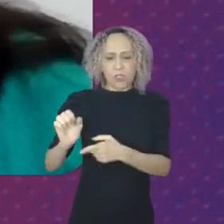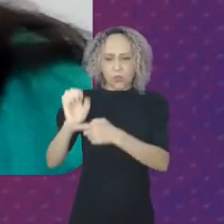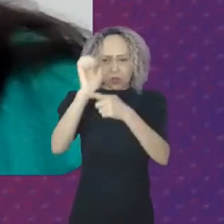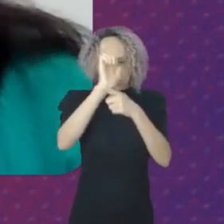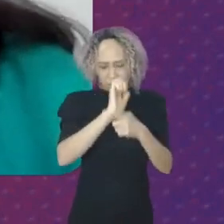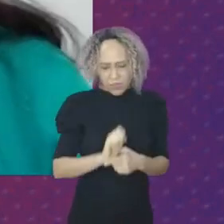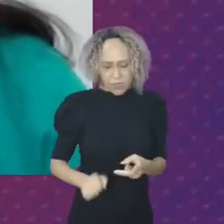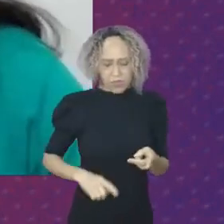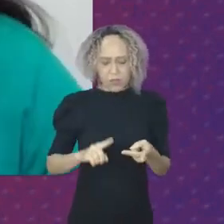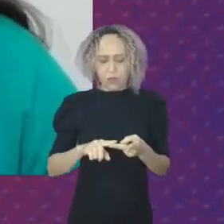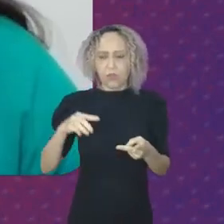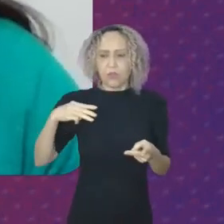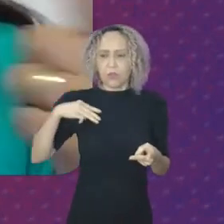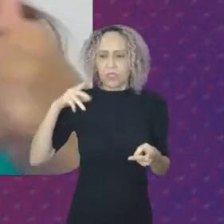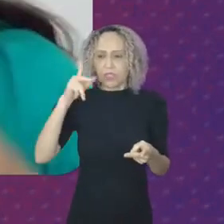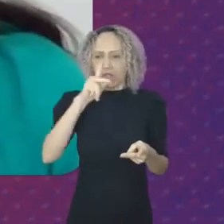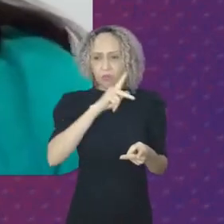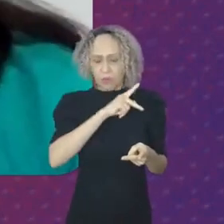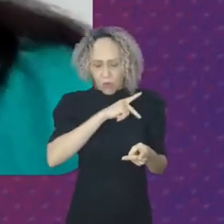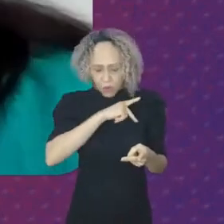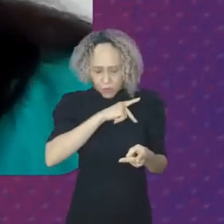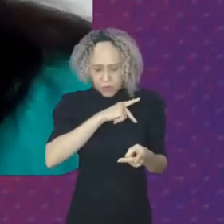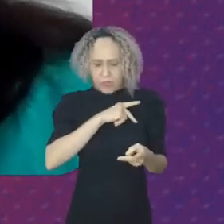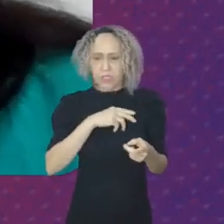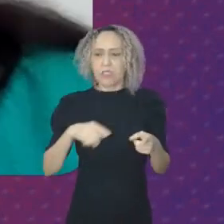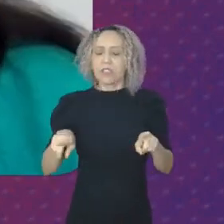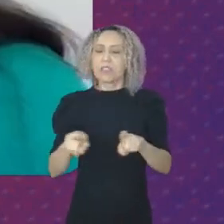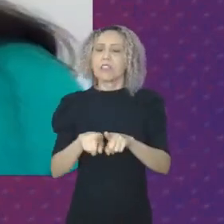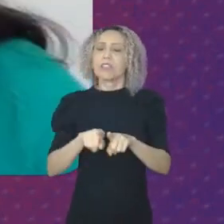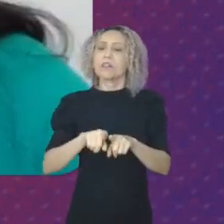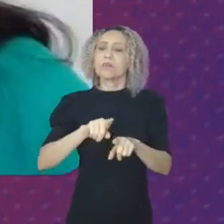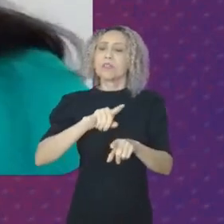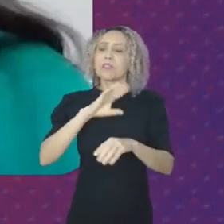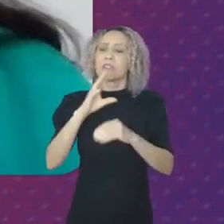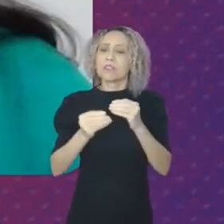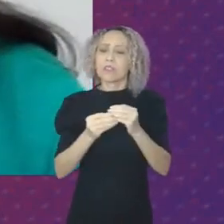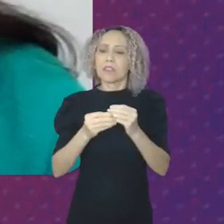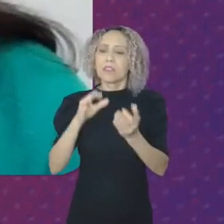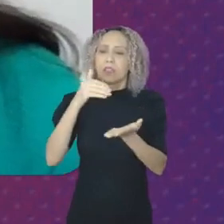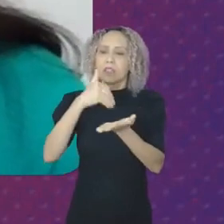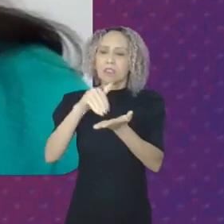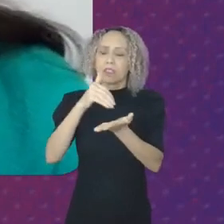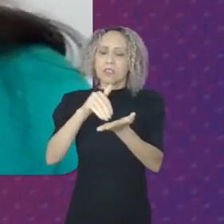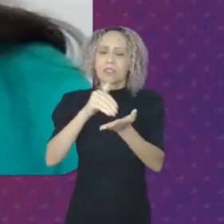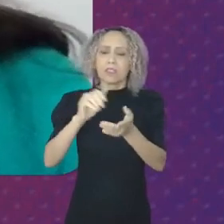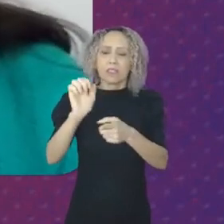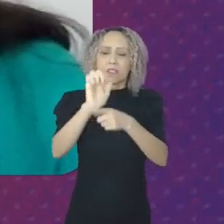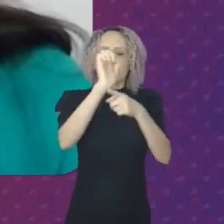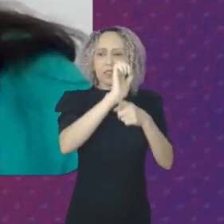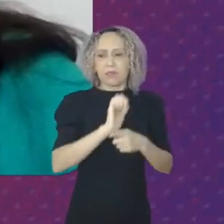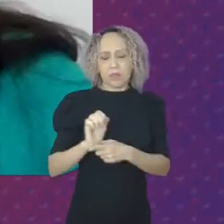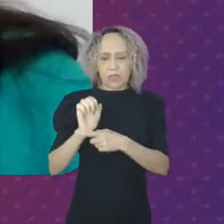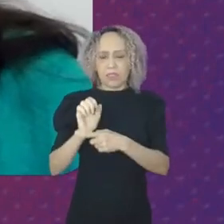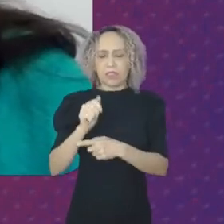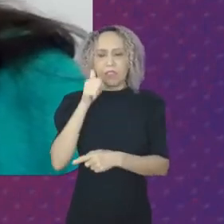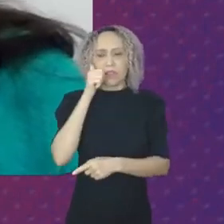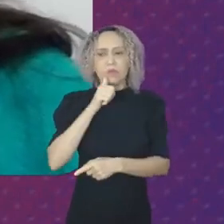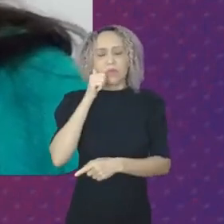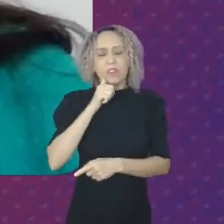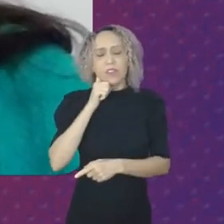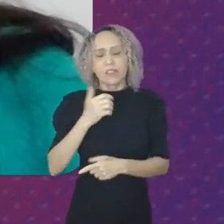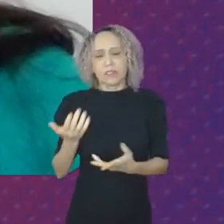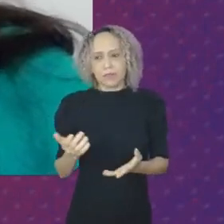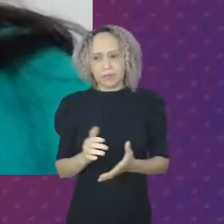o Ministério Público, e nós estamos incluindo aí também as secretárias estaduais das mulheres,